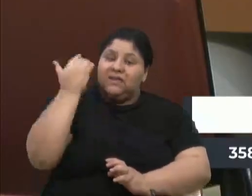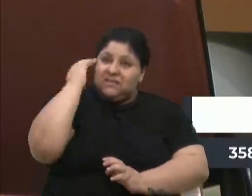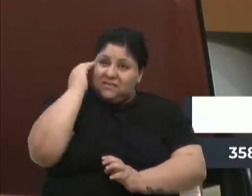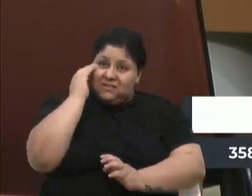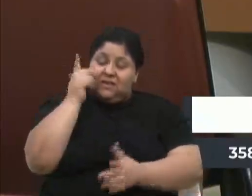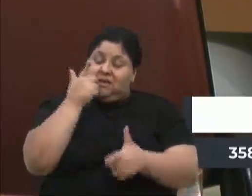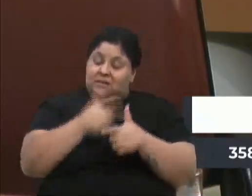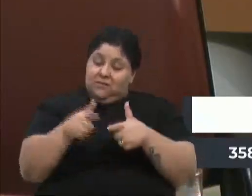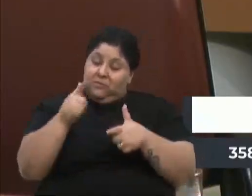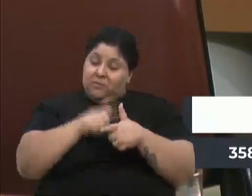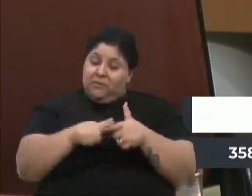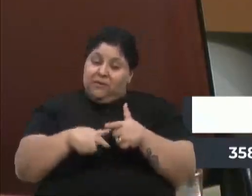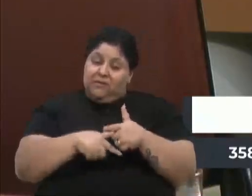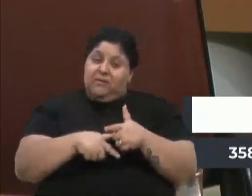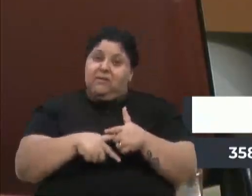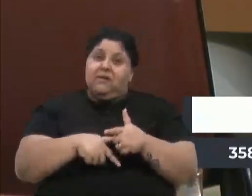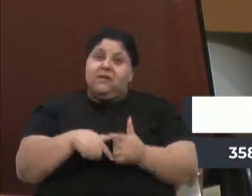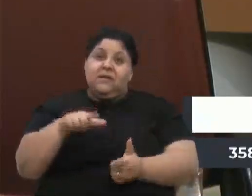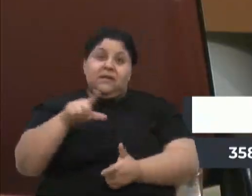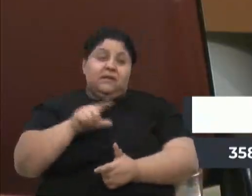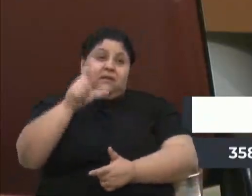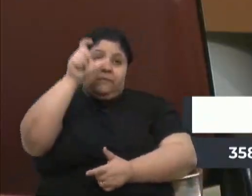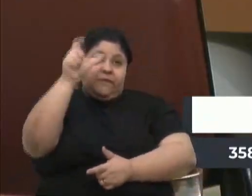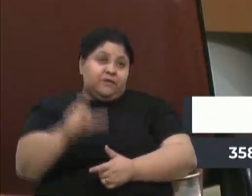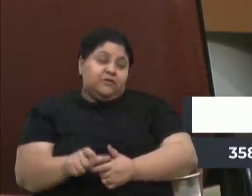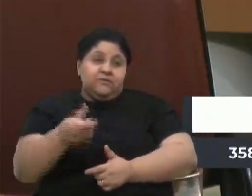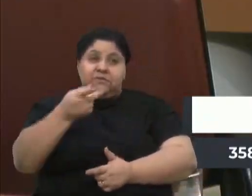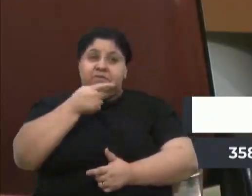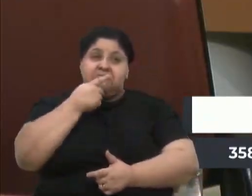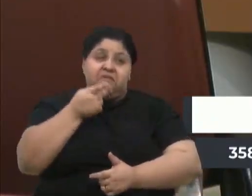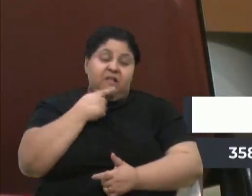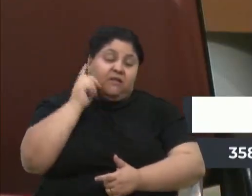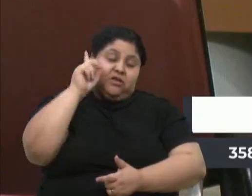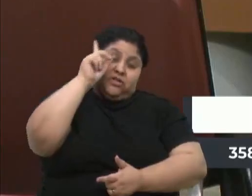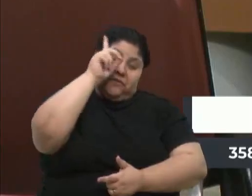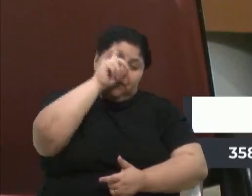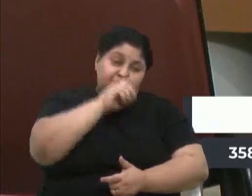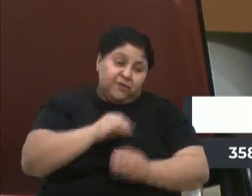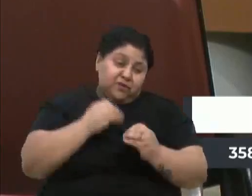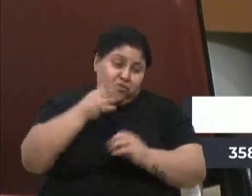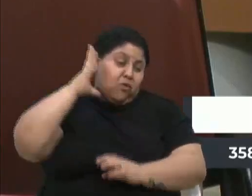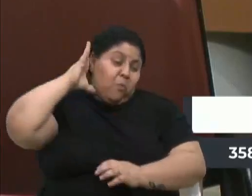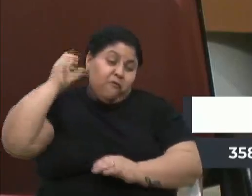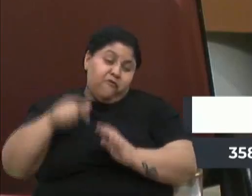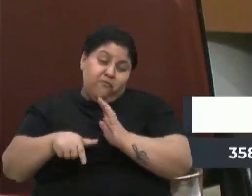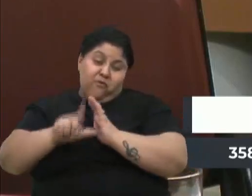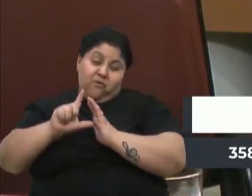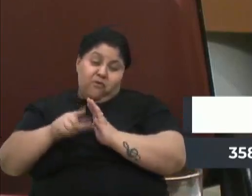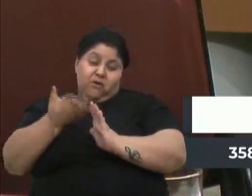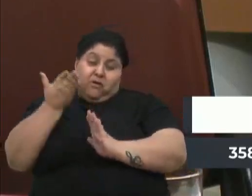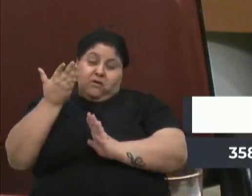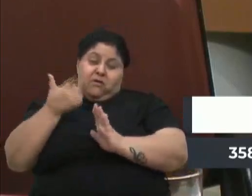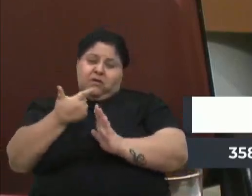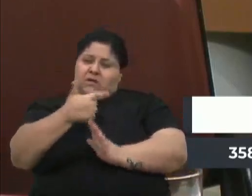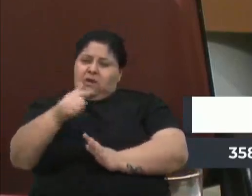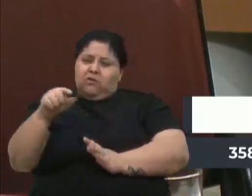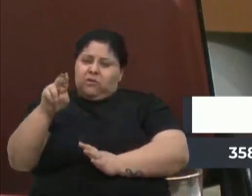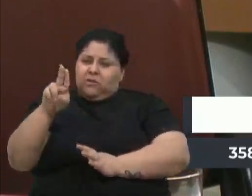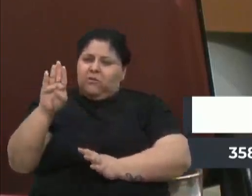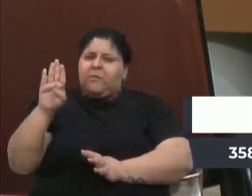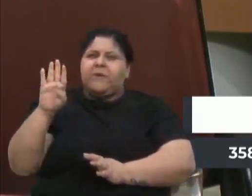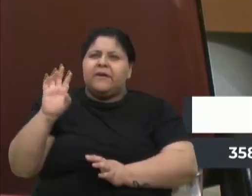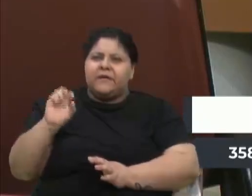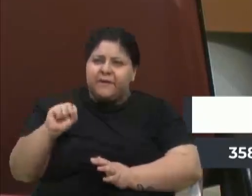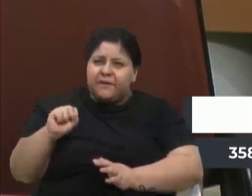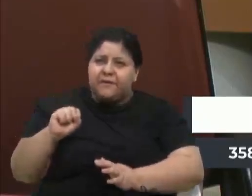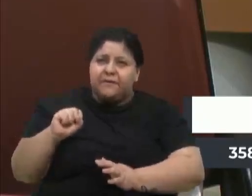vem a gente vai ouvir. Ficou difícil agora, como a gente ouviu lá na outra UBS, lá foi do Mariane. Mas